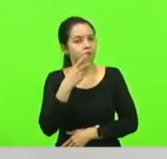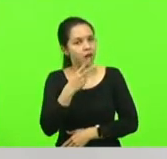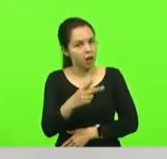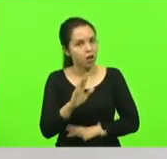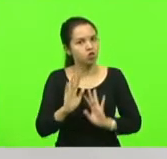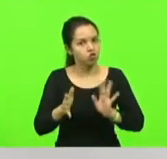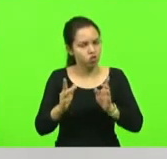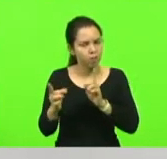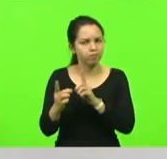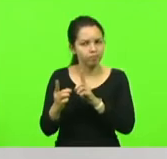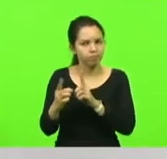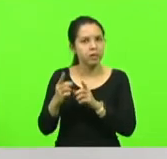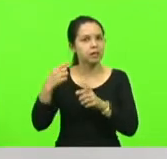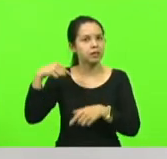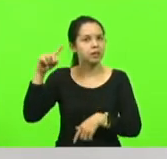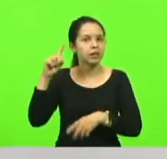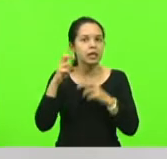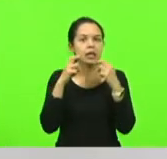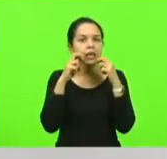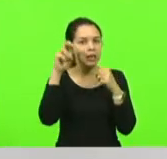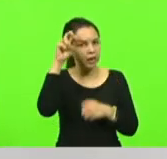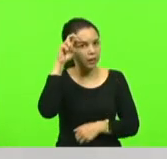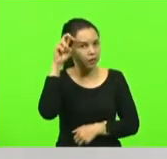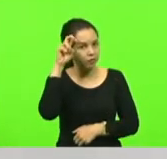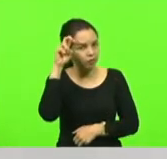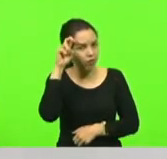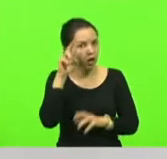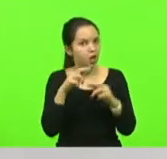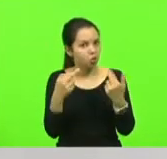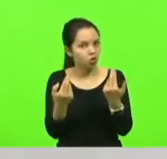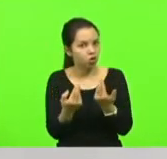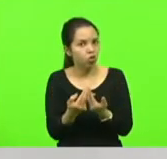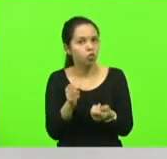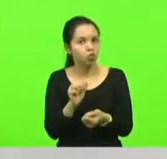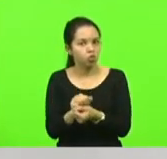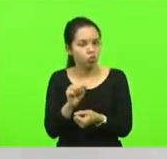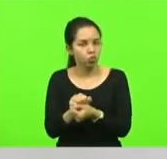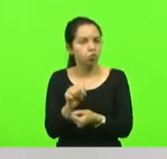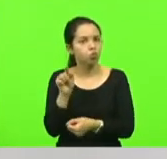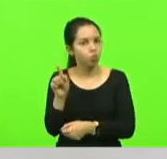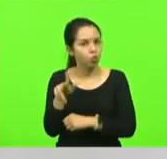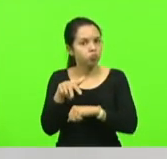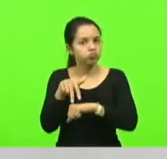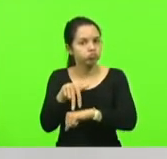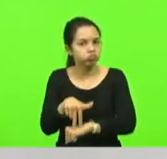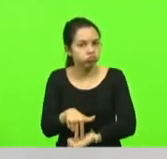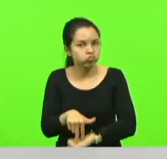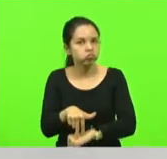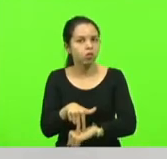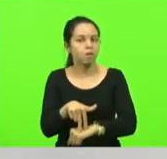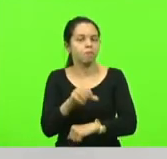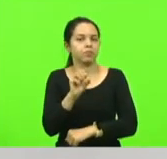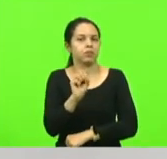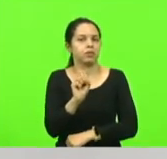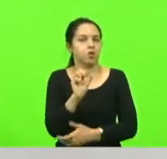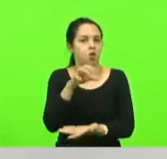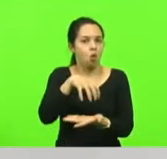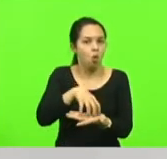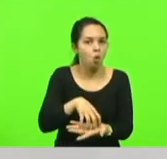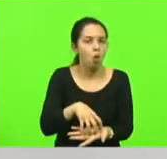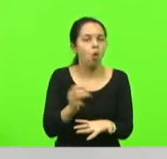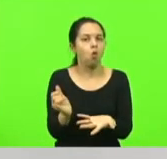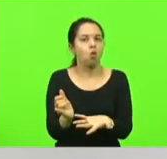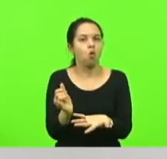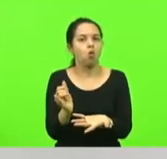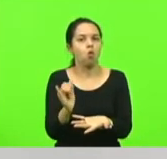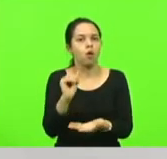na quinta-feira passada, reunião que eu estive com ele presencialmente lá na sede do Inmetro